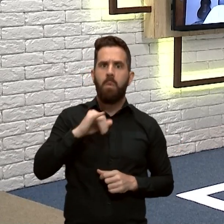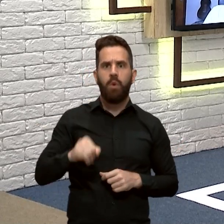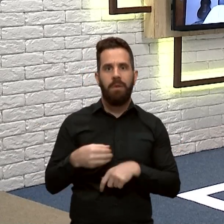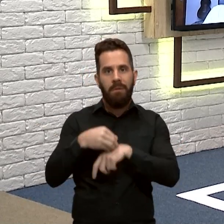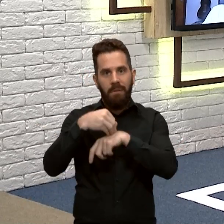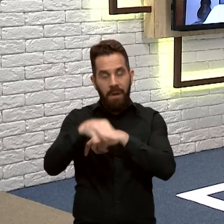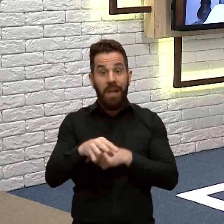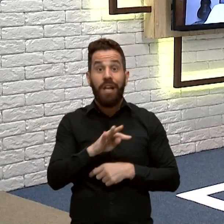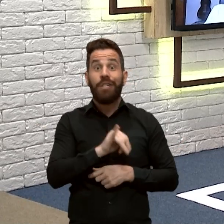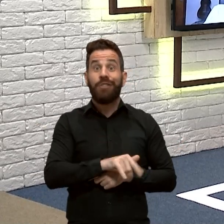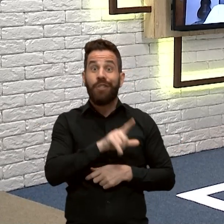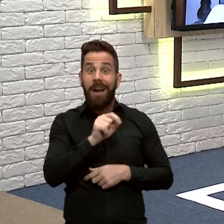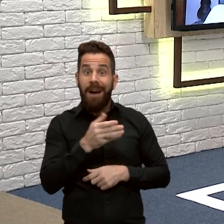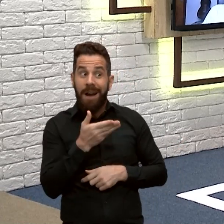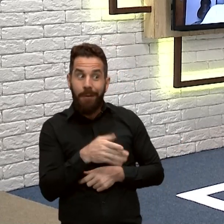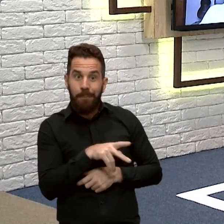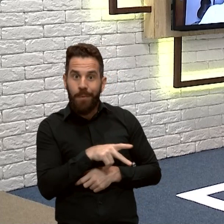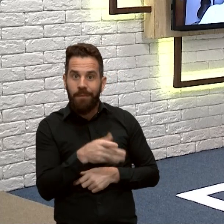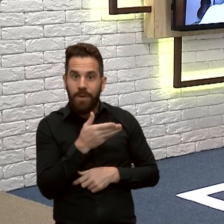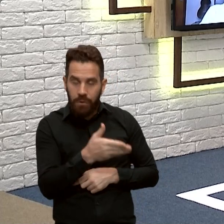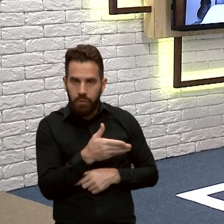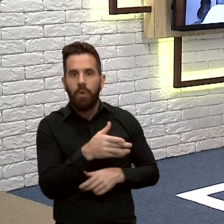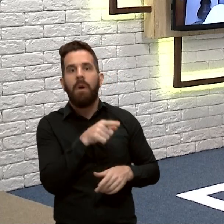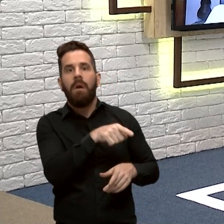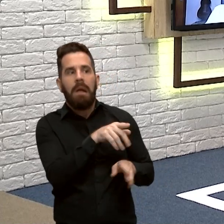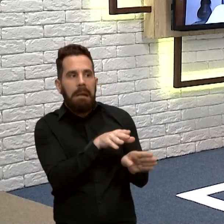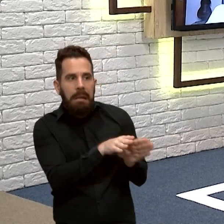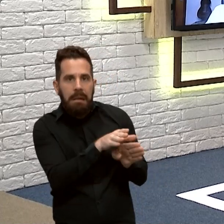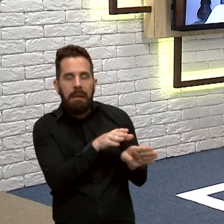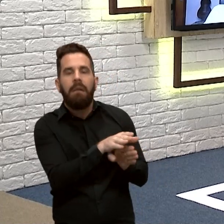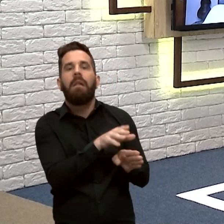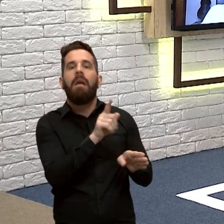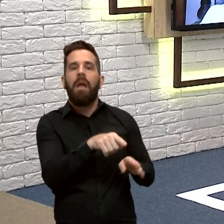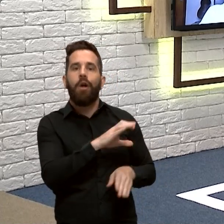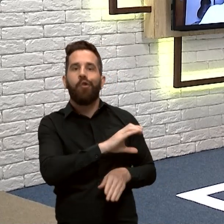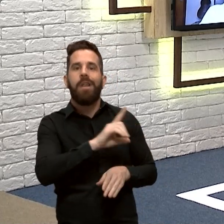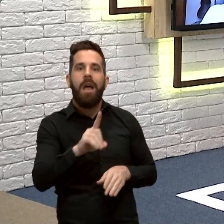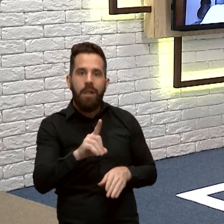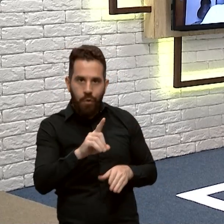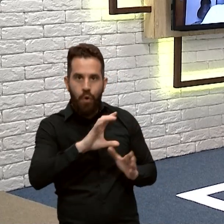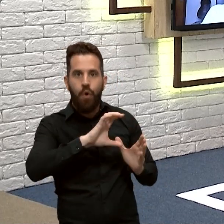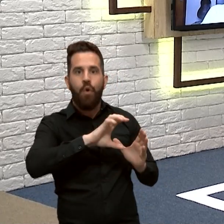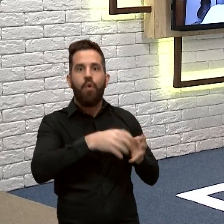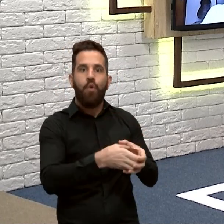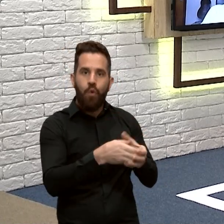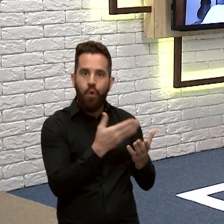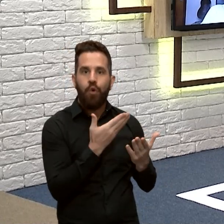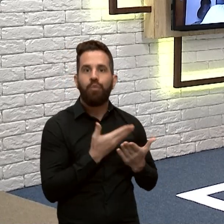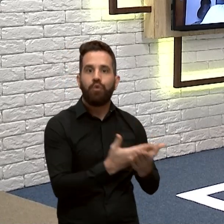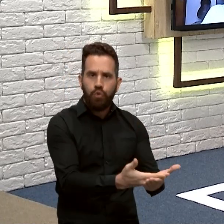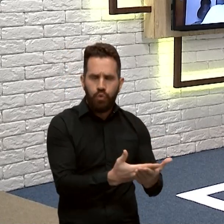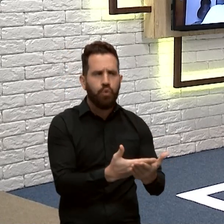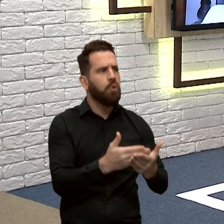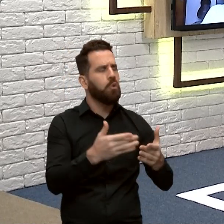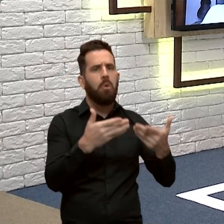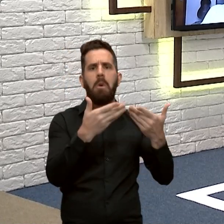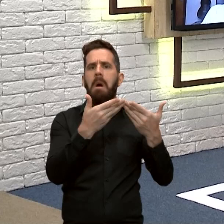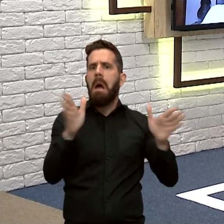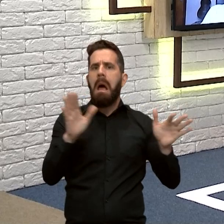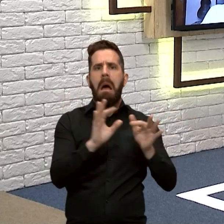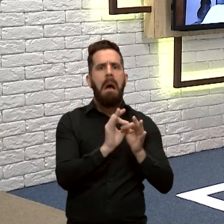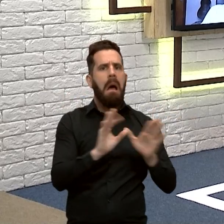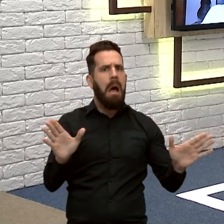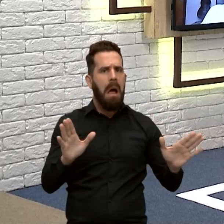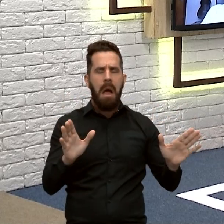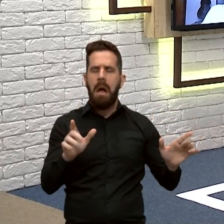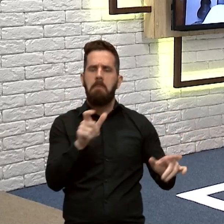Tiago, inclusive, ele coordena um grupo de estudos sobre a economia solidária que é aberto a toda a comunidade